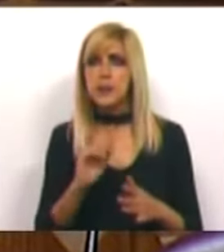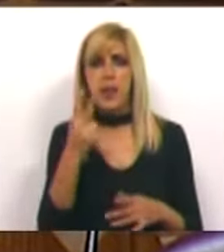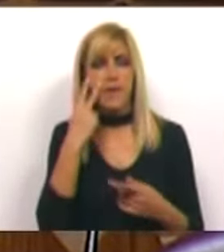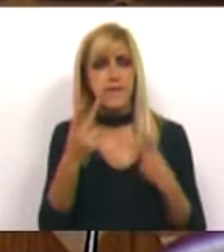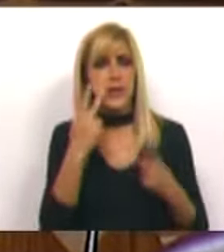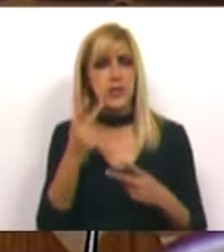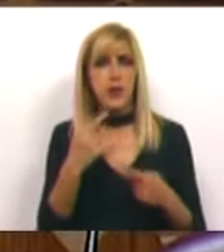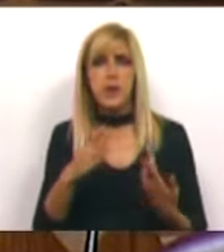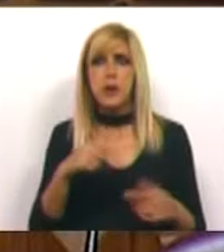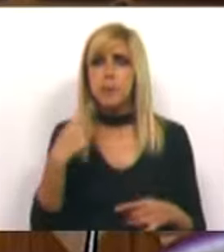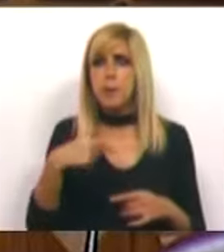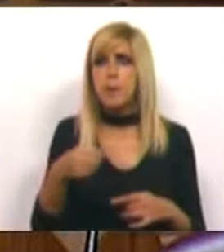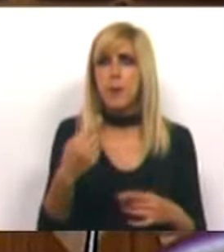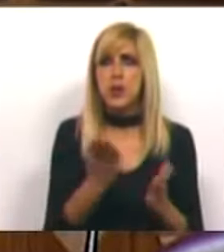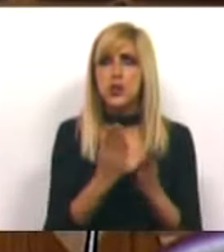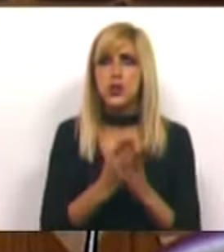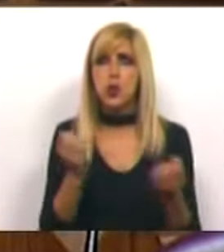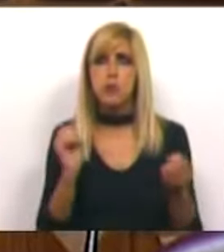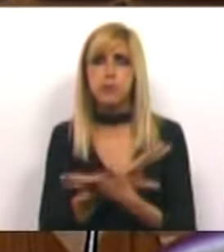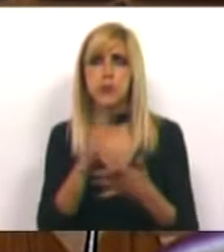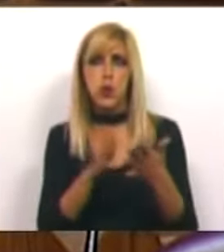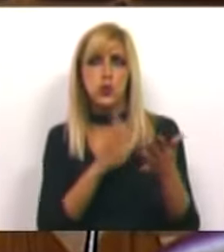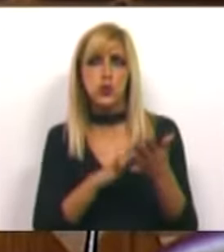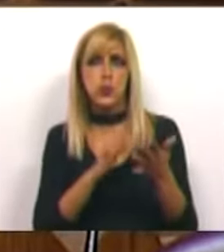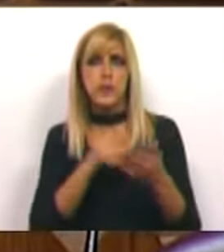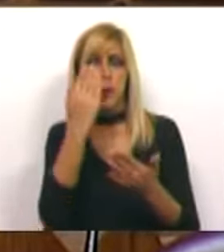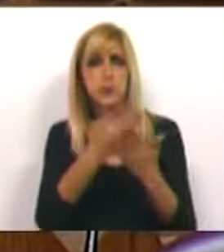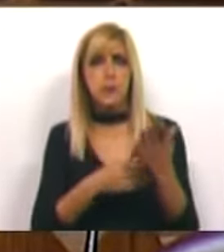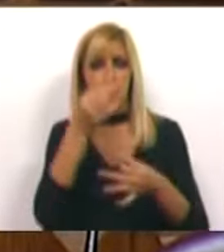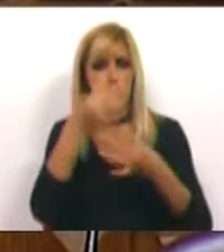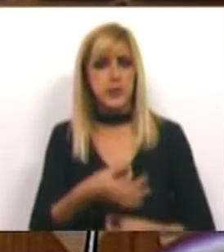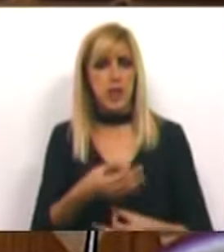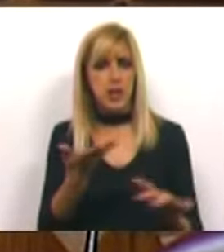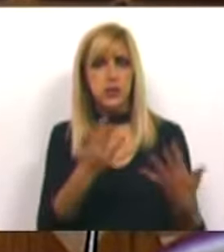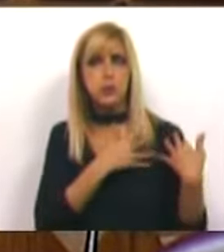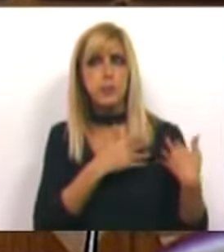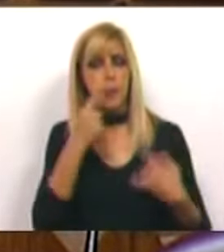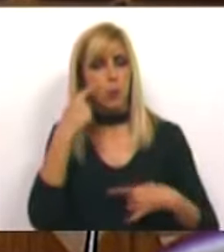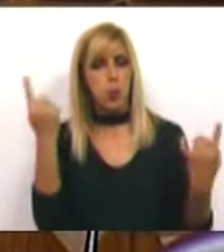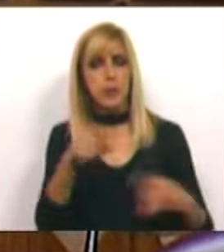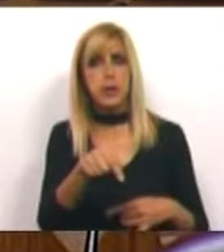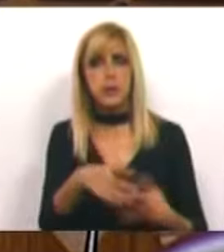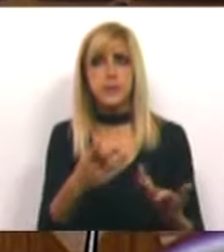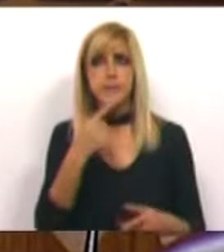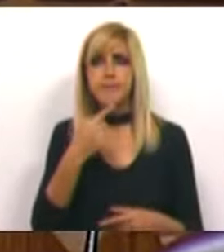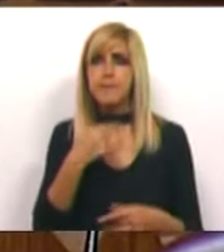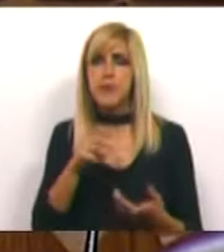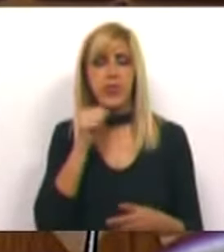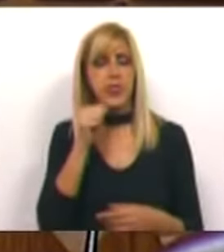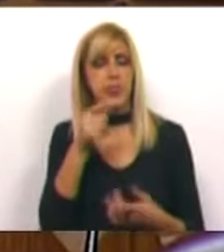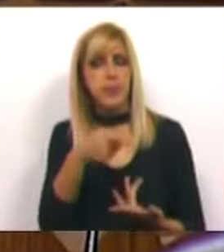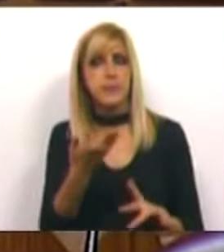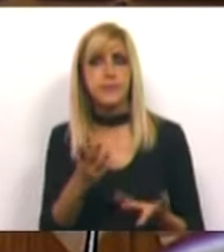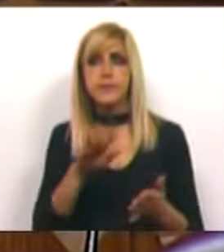dias, nas escolas, nos média, nos livros, nas páginas oficiais de entidades públicas. Foram referidas por inúmeras vezes